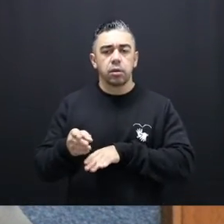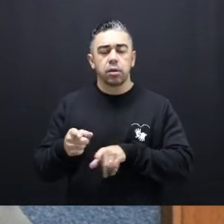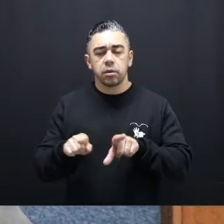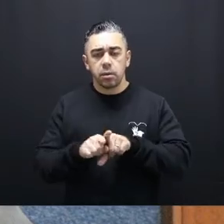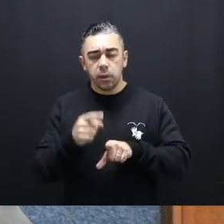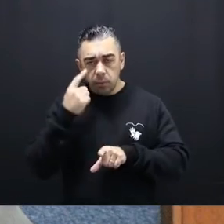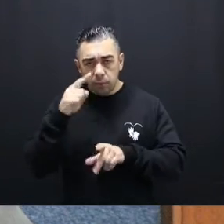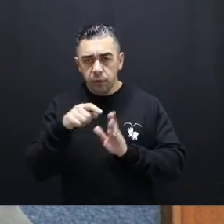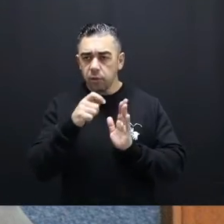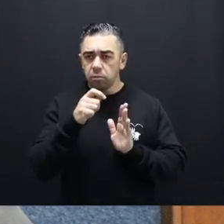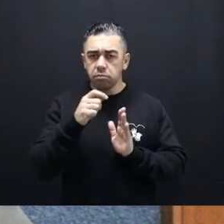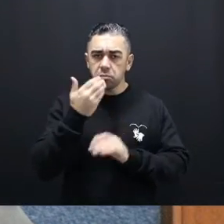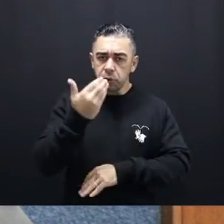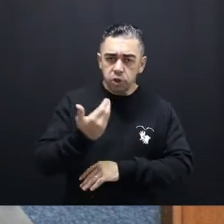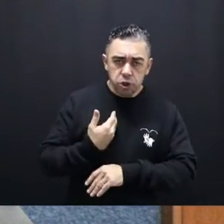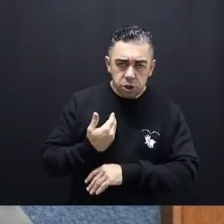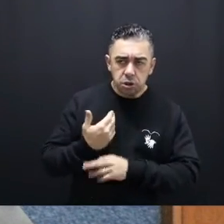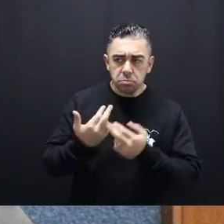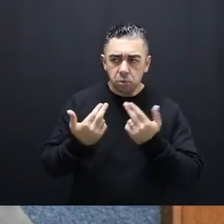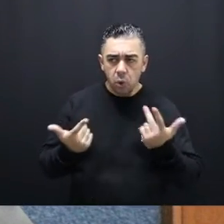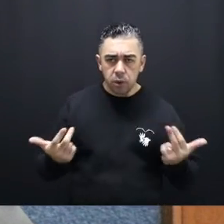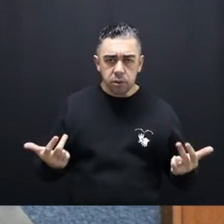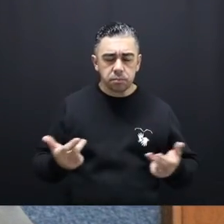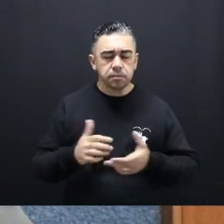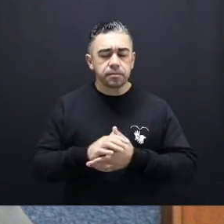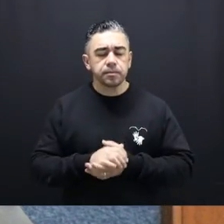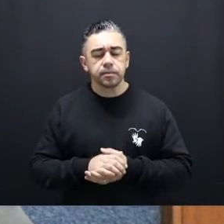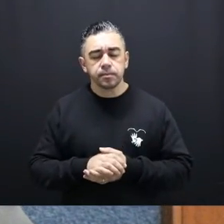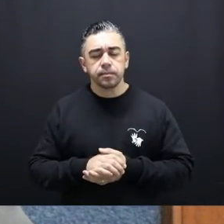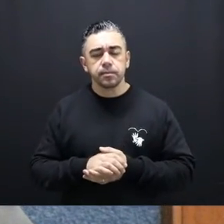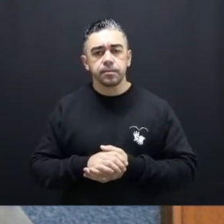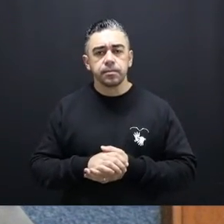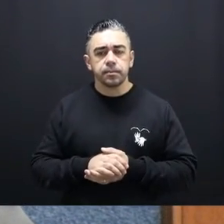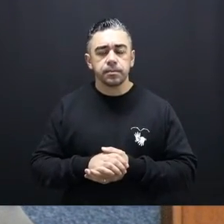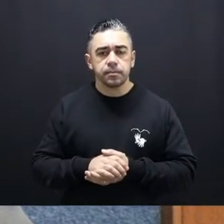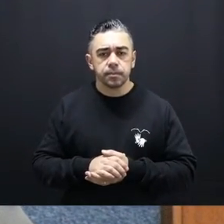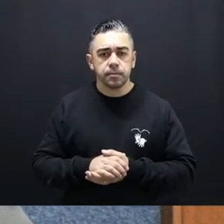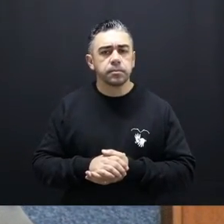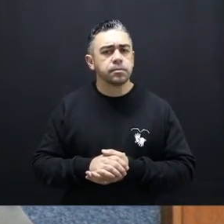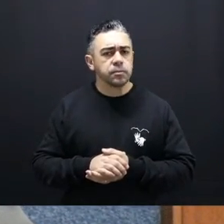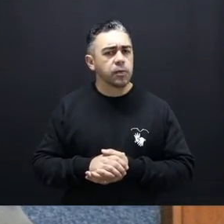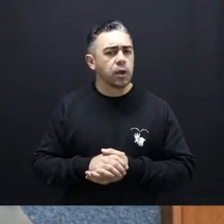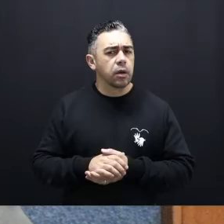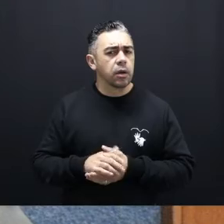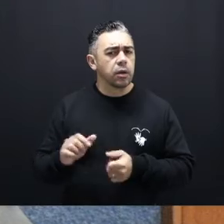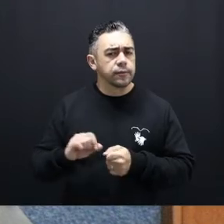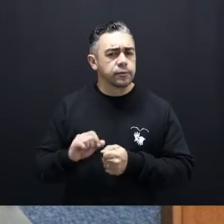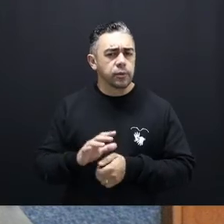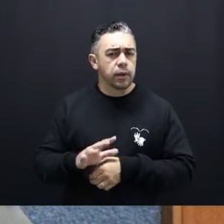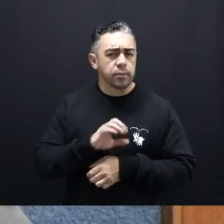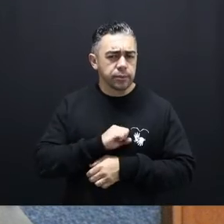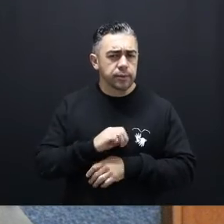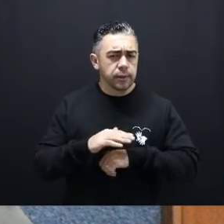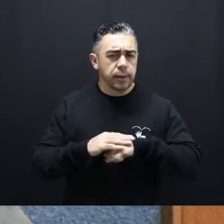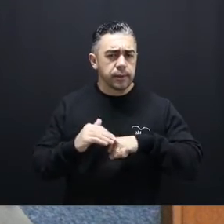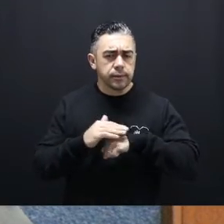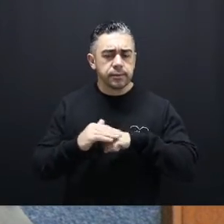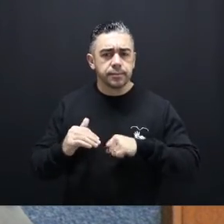reivindicações bom e fiz isso com muito amor com muito carinho